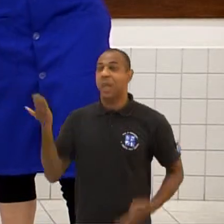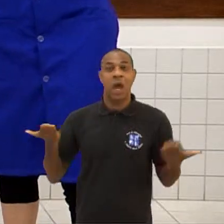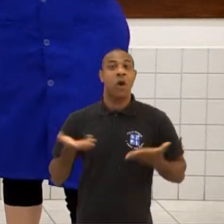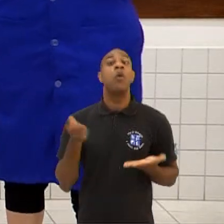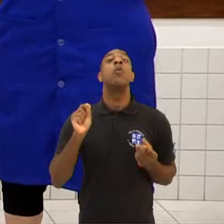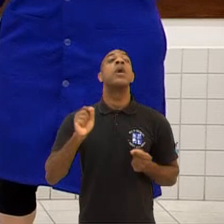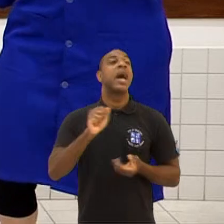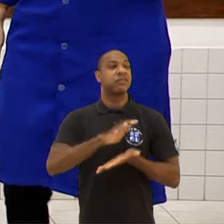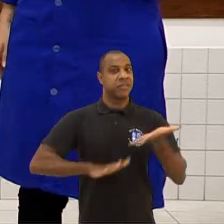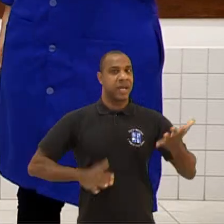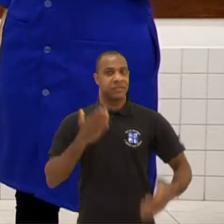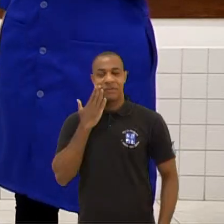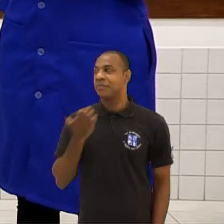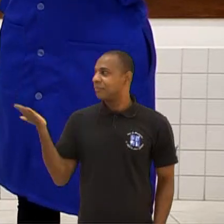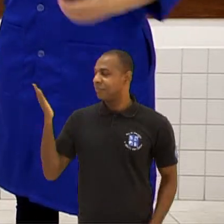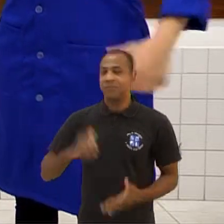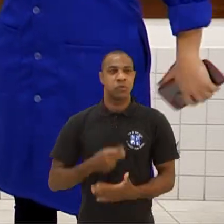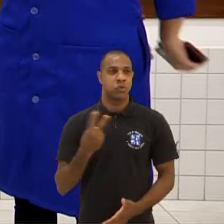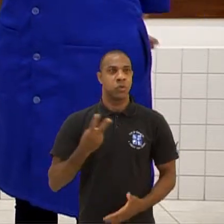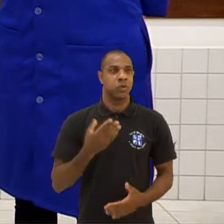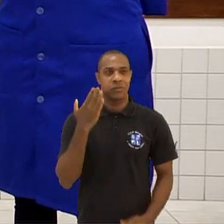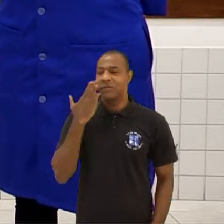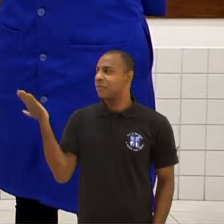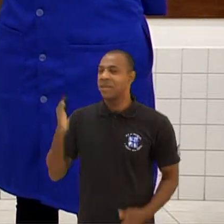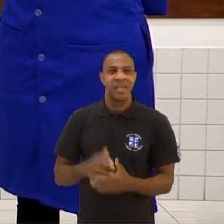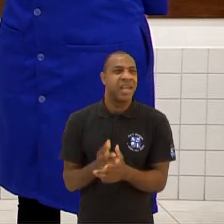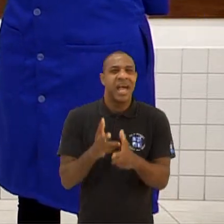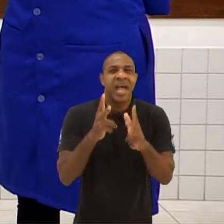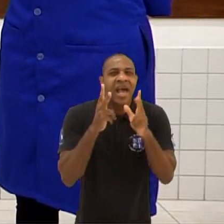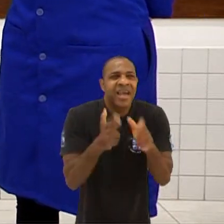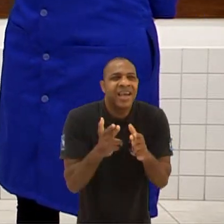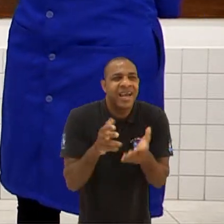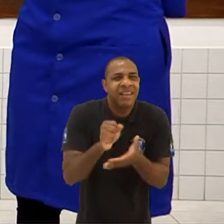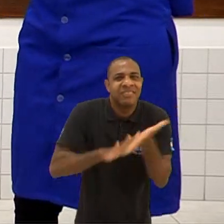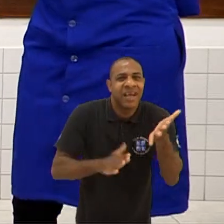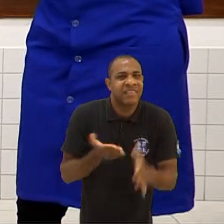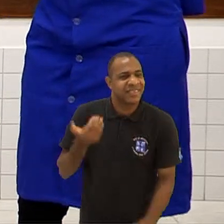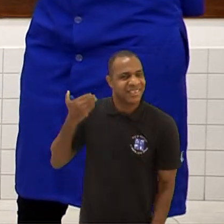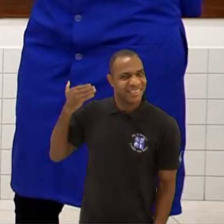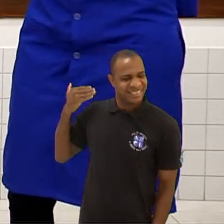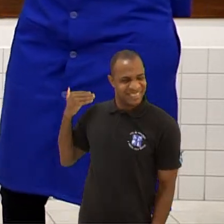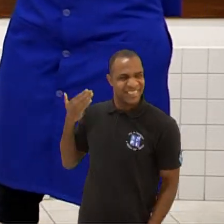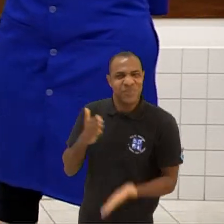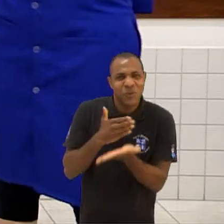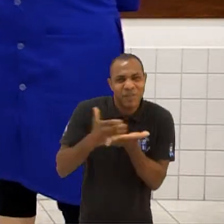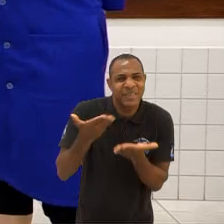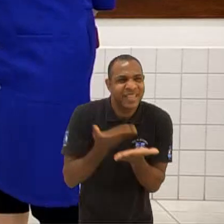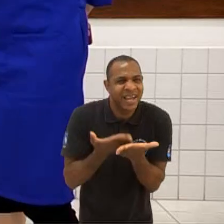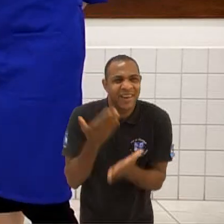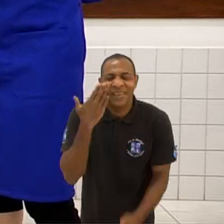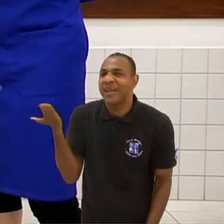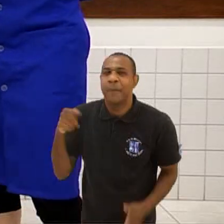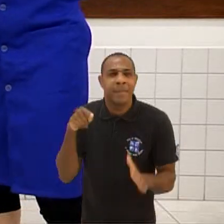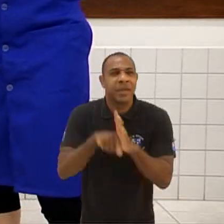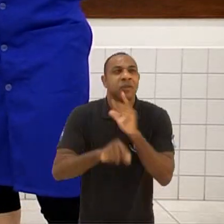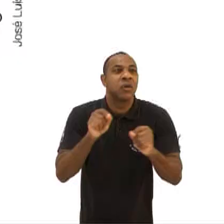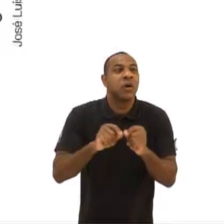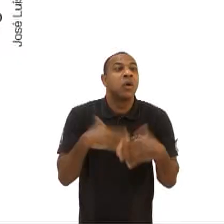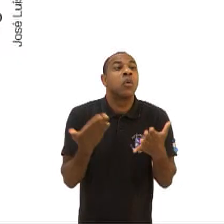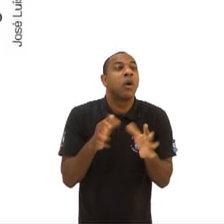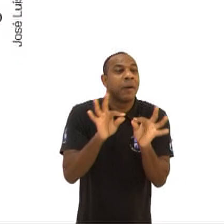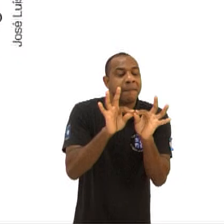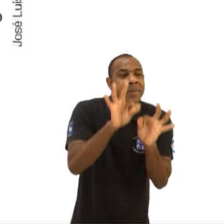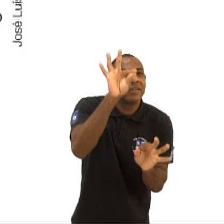né, Suelen? Exercício 2 aqui, muito semelhante ao exercício do início da nossa aula, né? E pergunta aí qual a medida